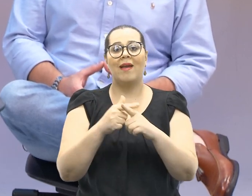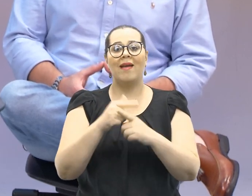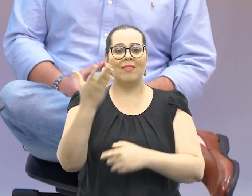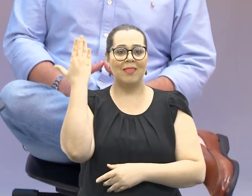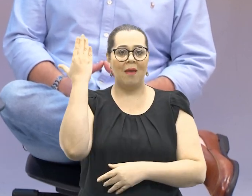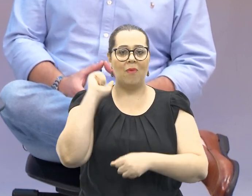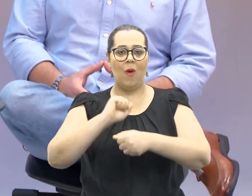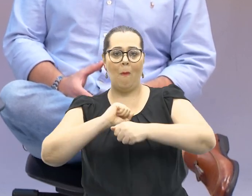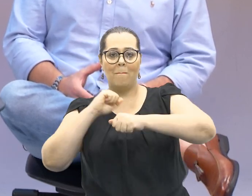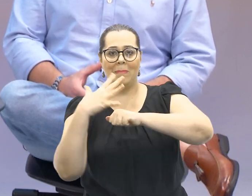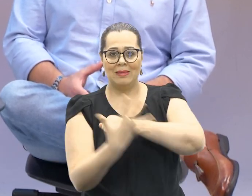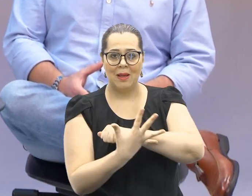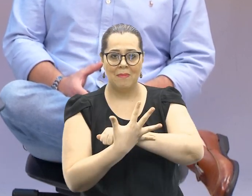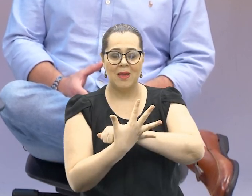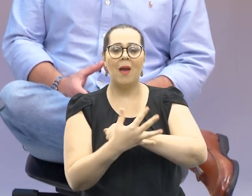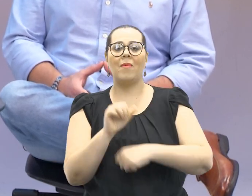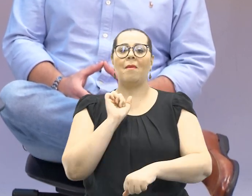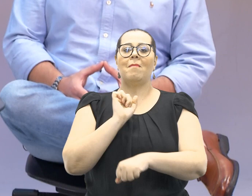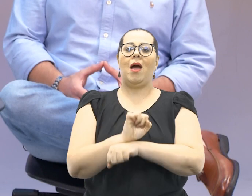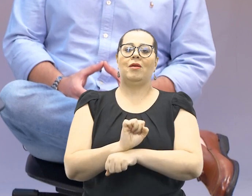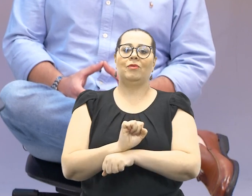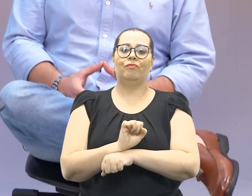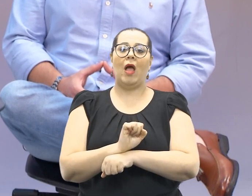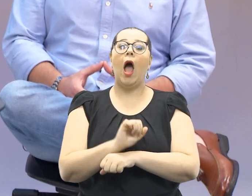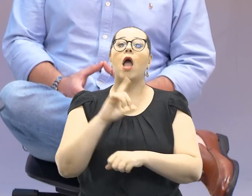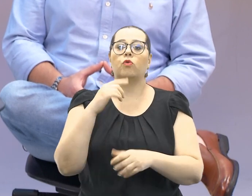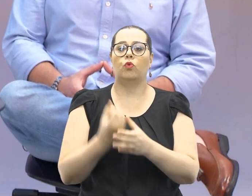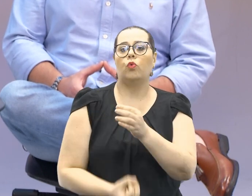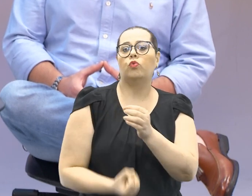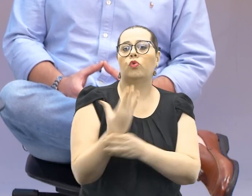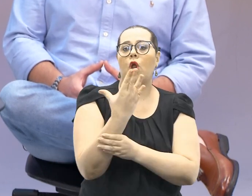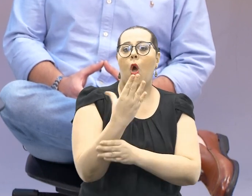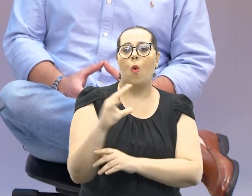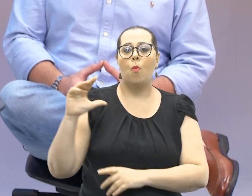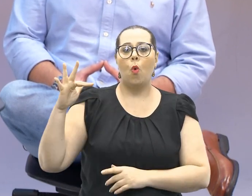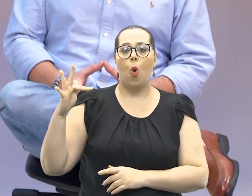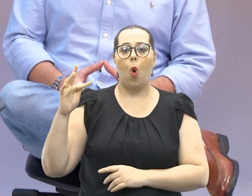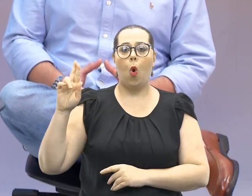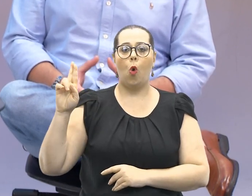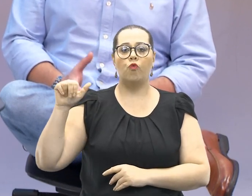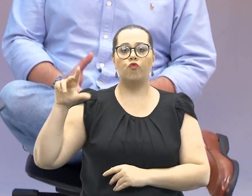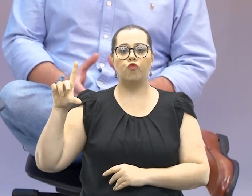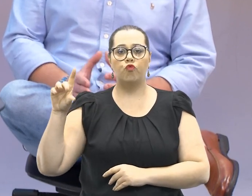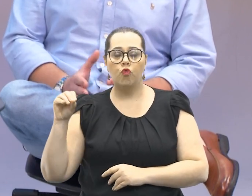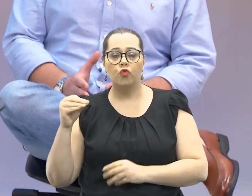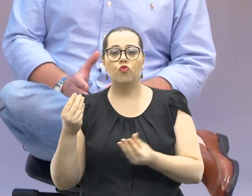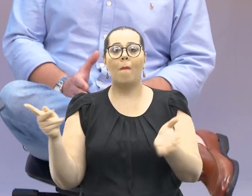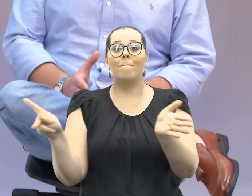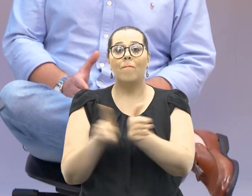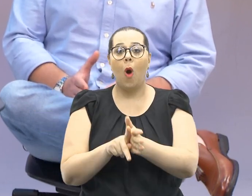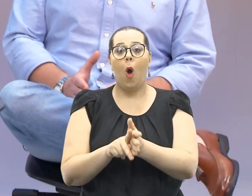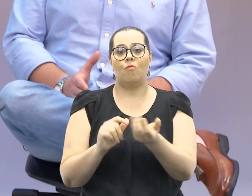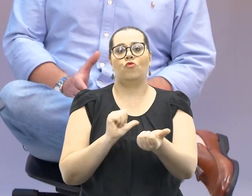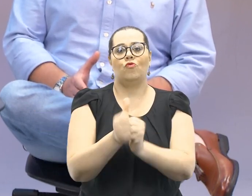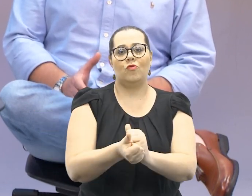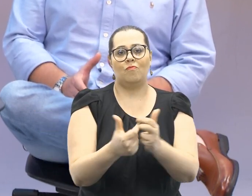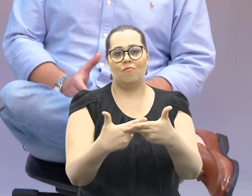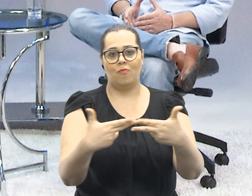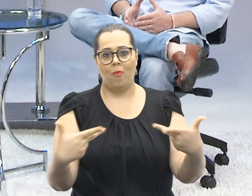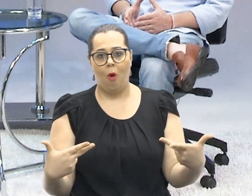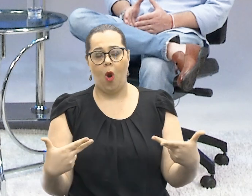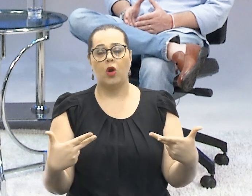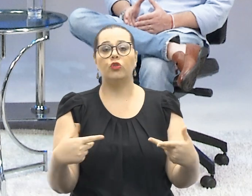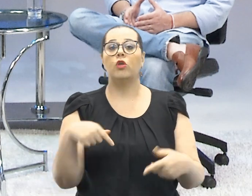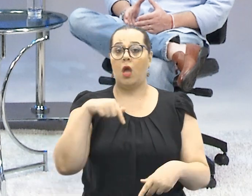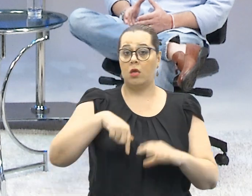pandemia, instituímos o Fundo Municipal de Esporte e Lazer, instituímos um fundo que foi aprovado